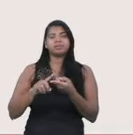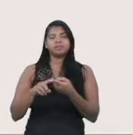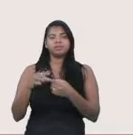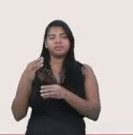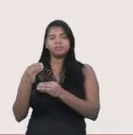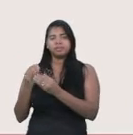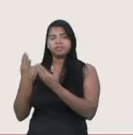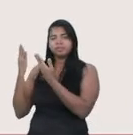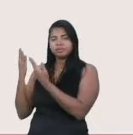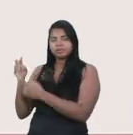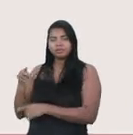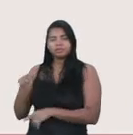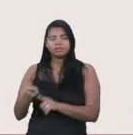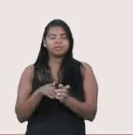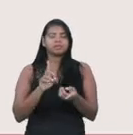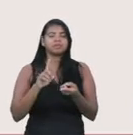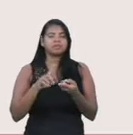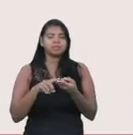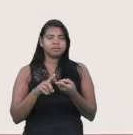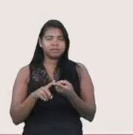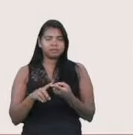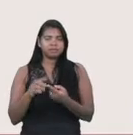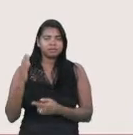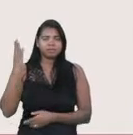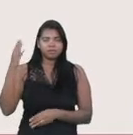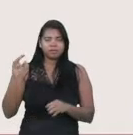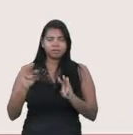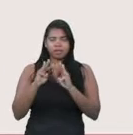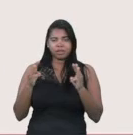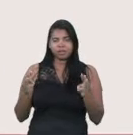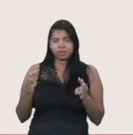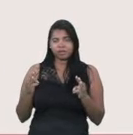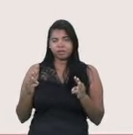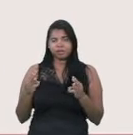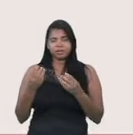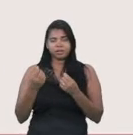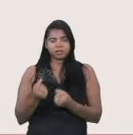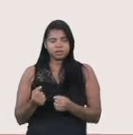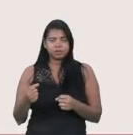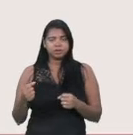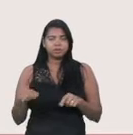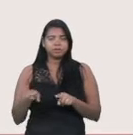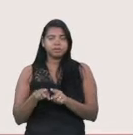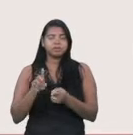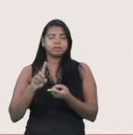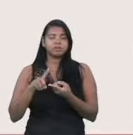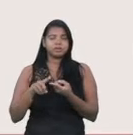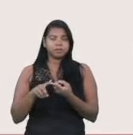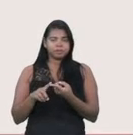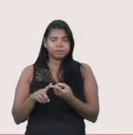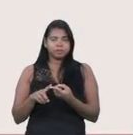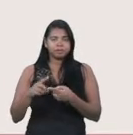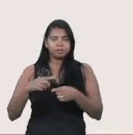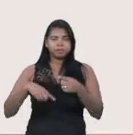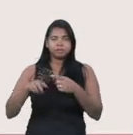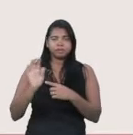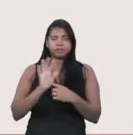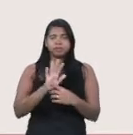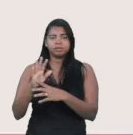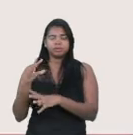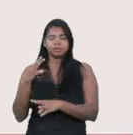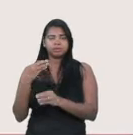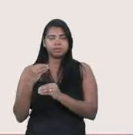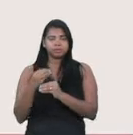30 newtons, veja que ele já está em newtons, ele não deu a massa, deu o peso, que é a força que age sobre ela, move-se no vácuo horizontalmente com